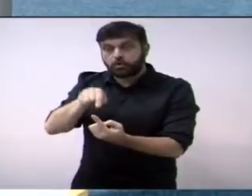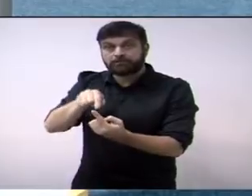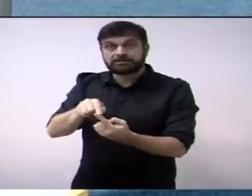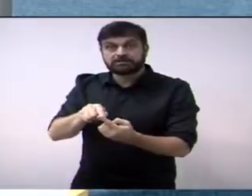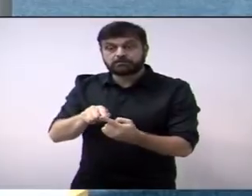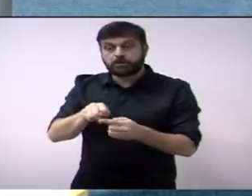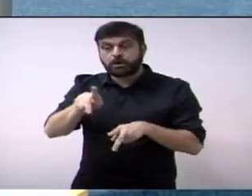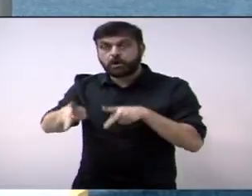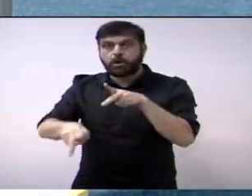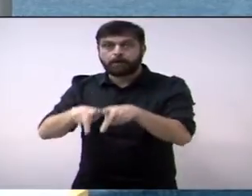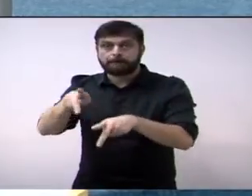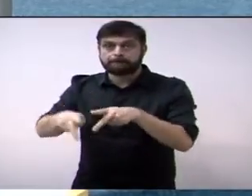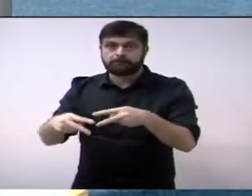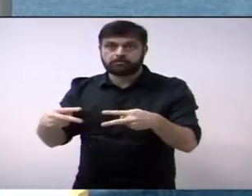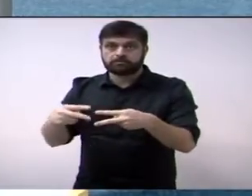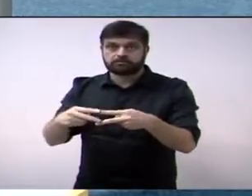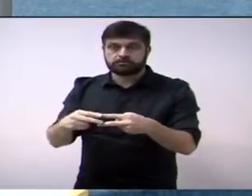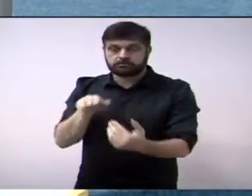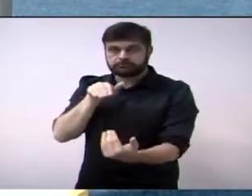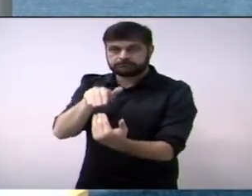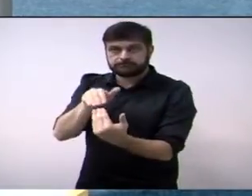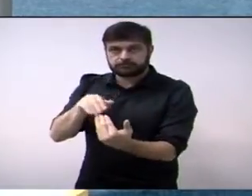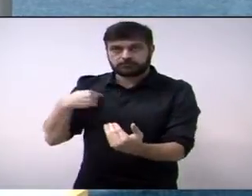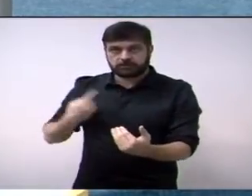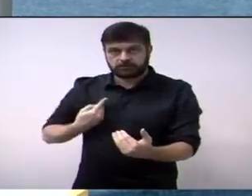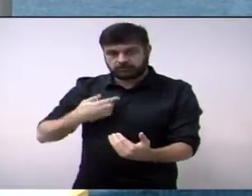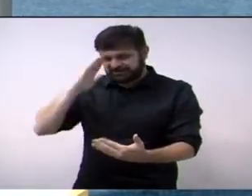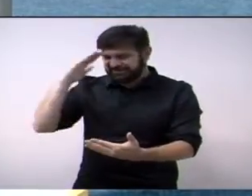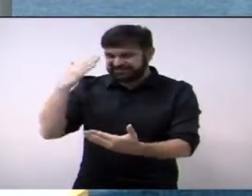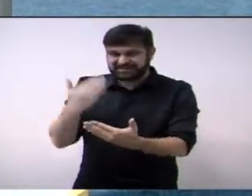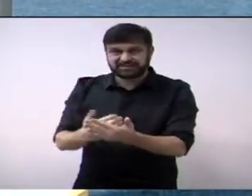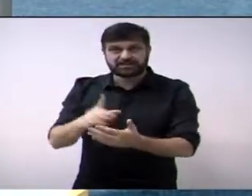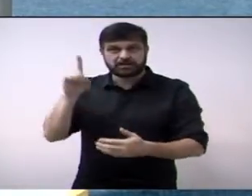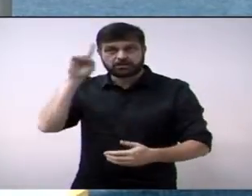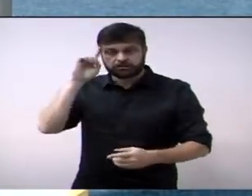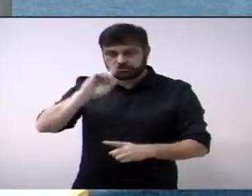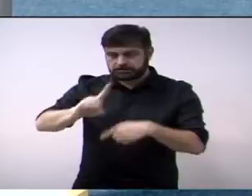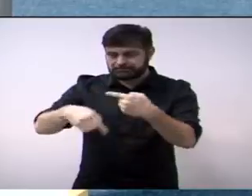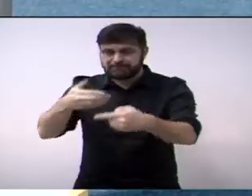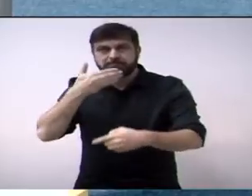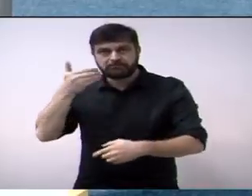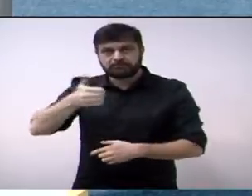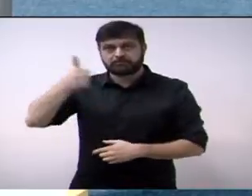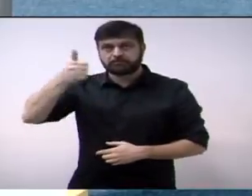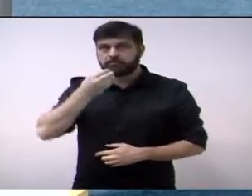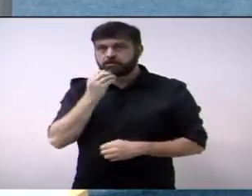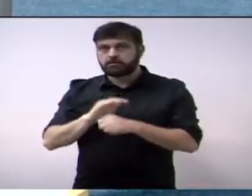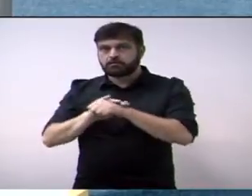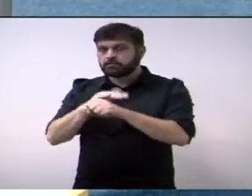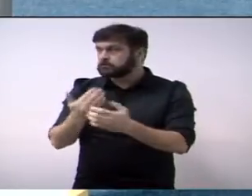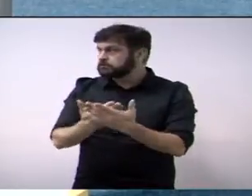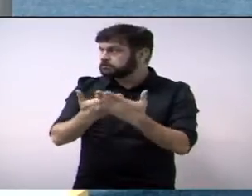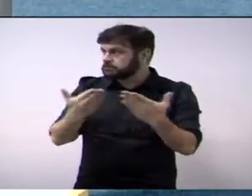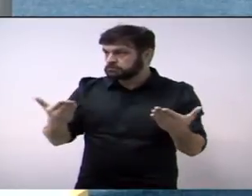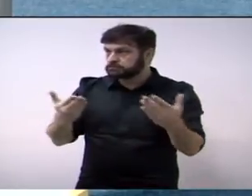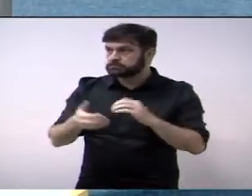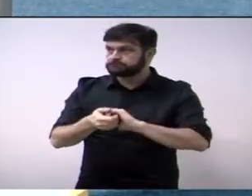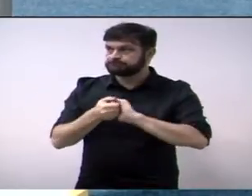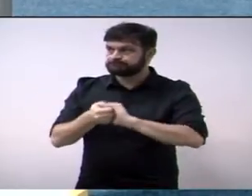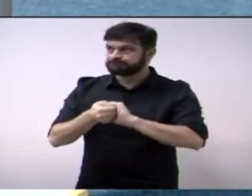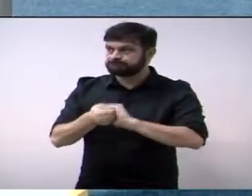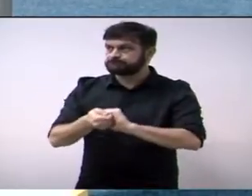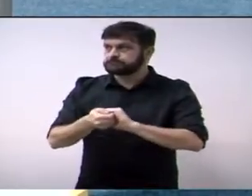todos nós. Então, dias melhores virão. Nós cremos nisso. Uma boa noite a todos e até mais.